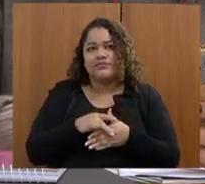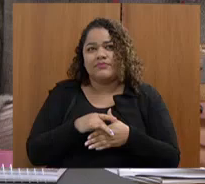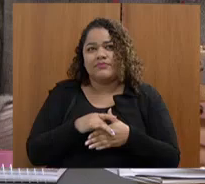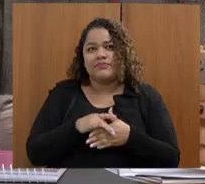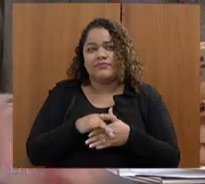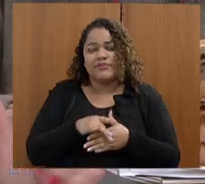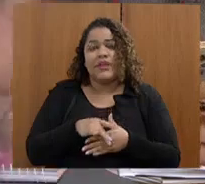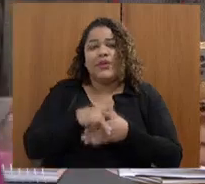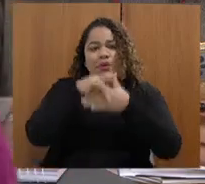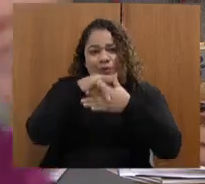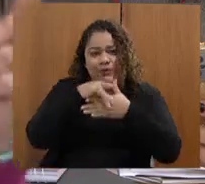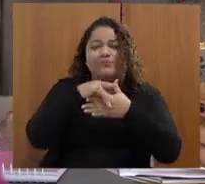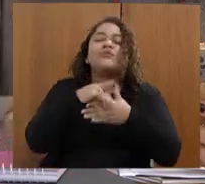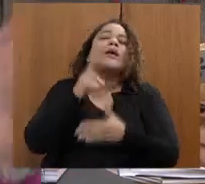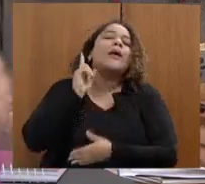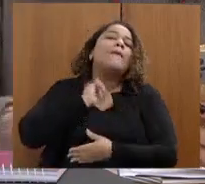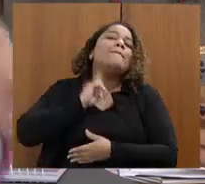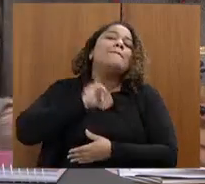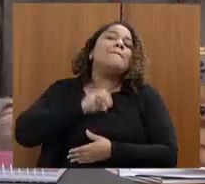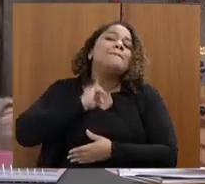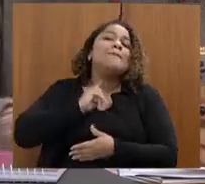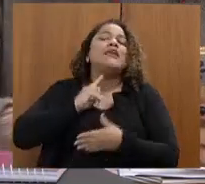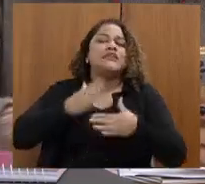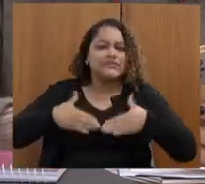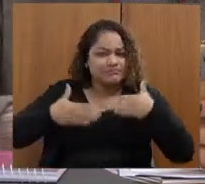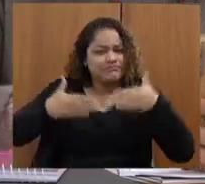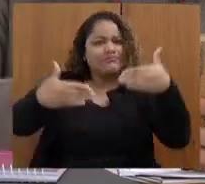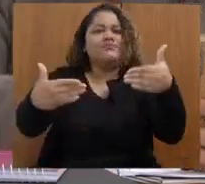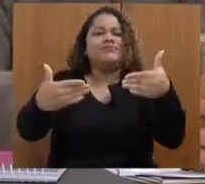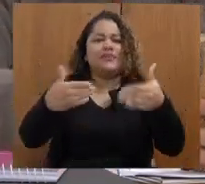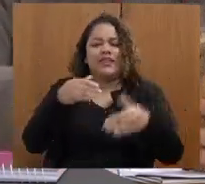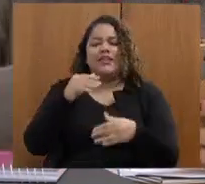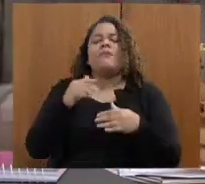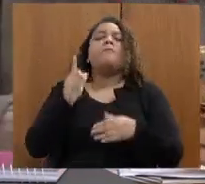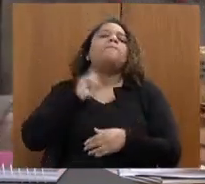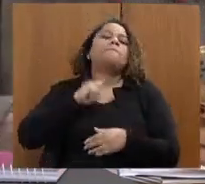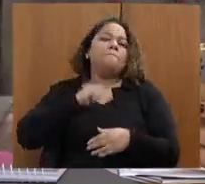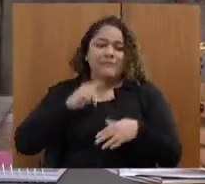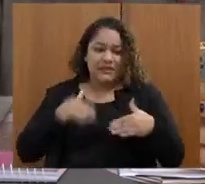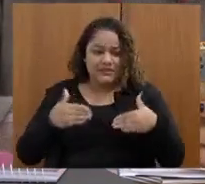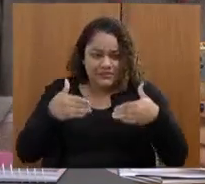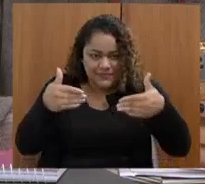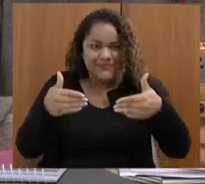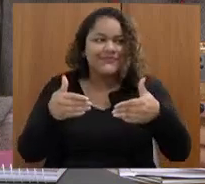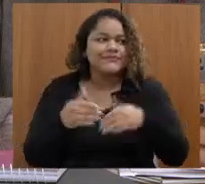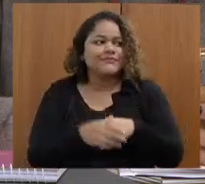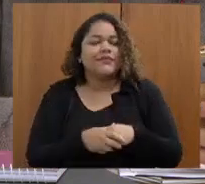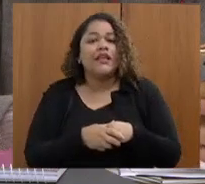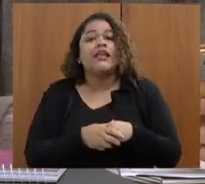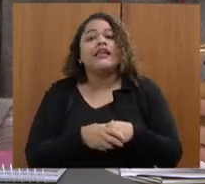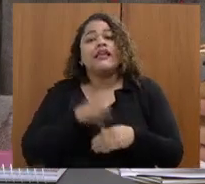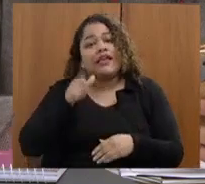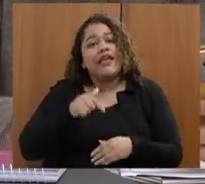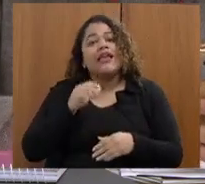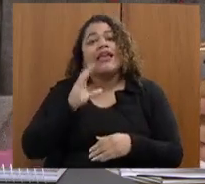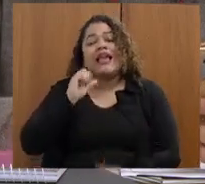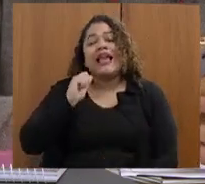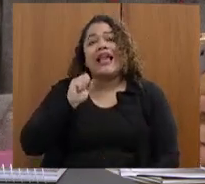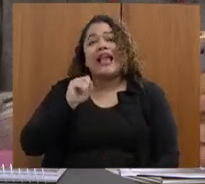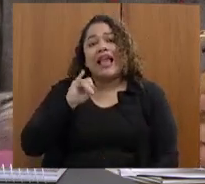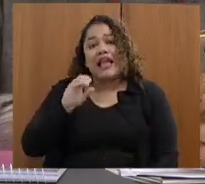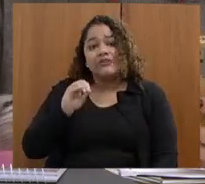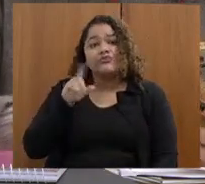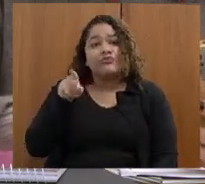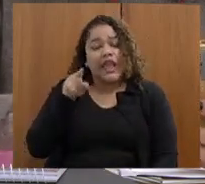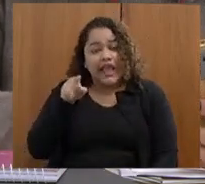bloco Minas em frente Isso tava buscando o nome do bloco do bloco Minas em frente tá do Cássio também que tem nos ajudado